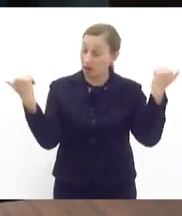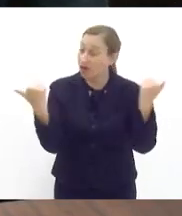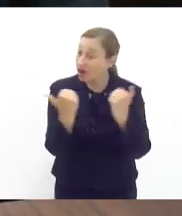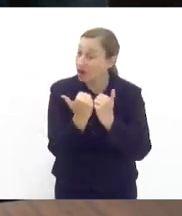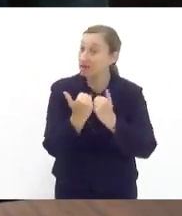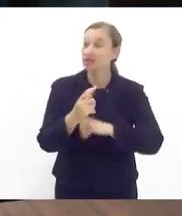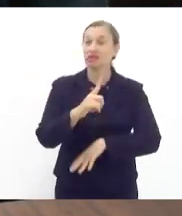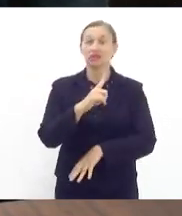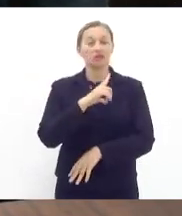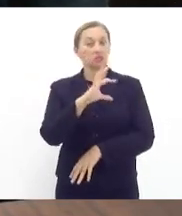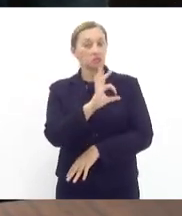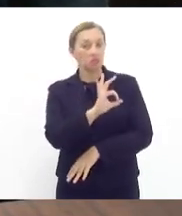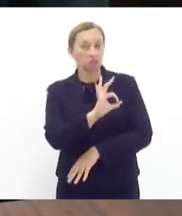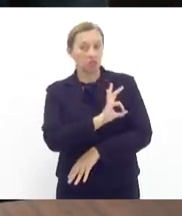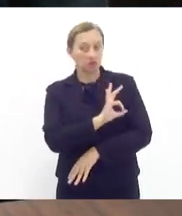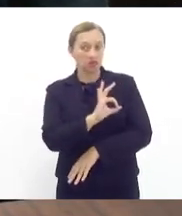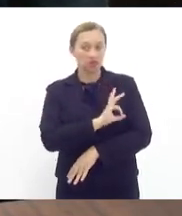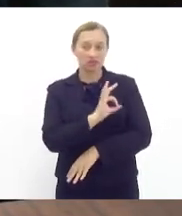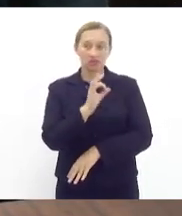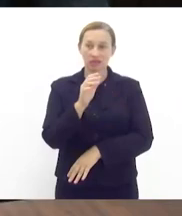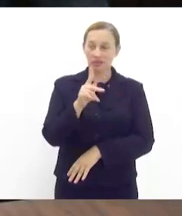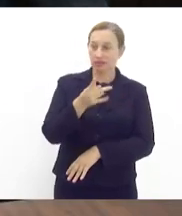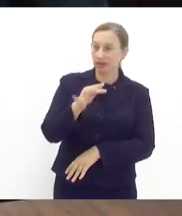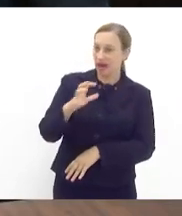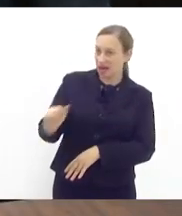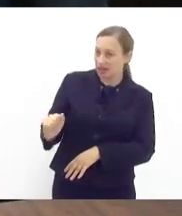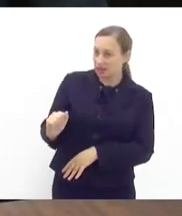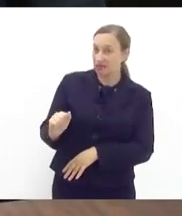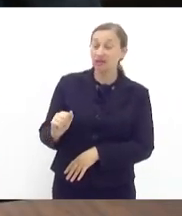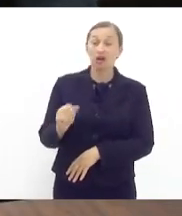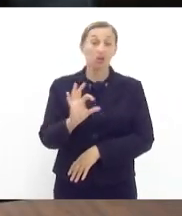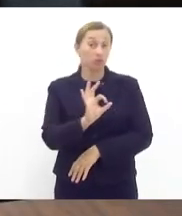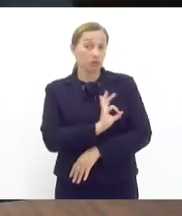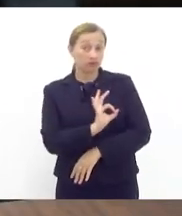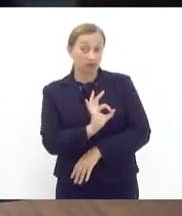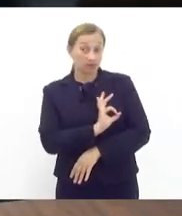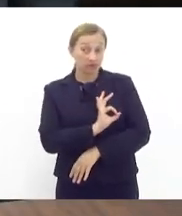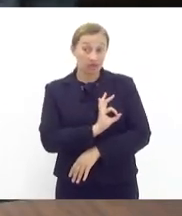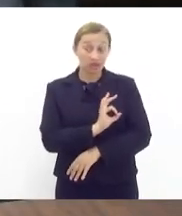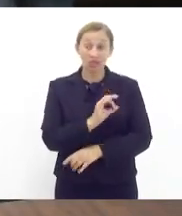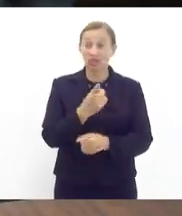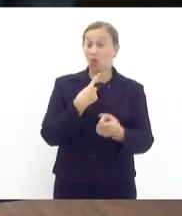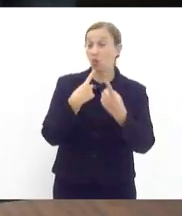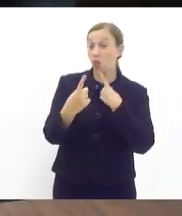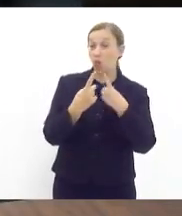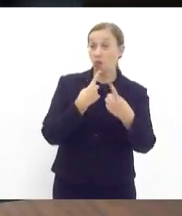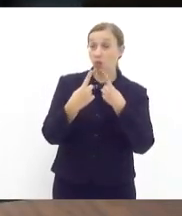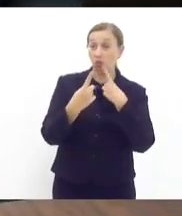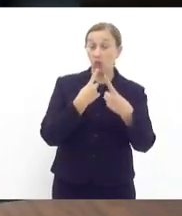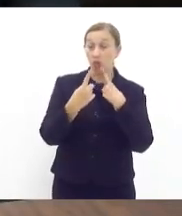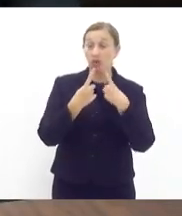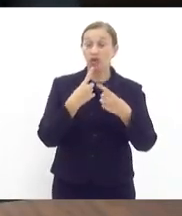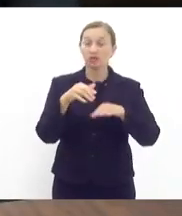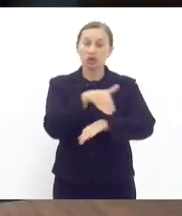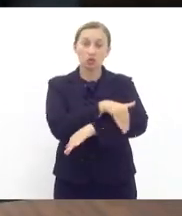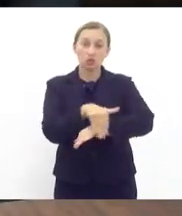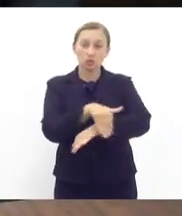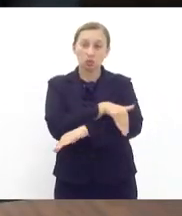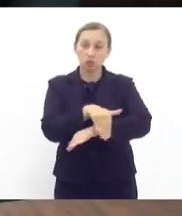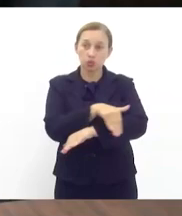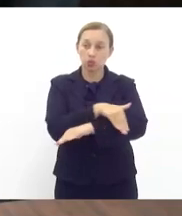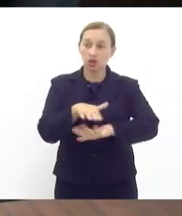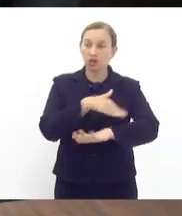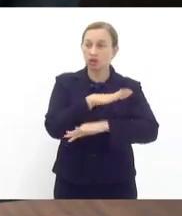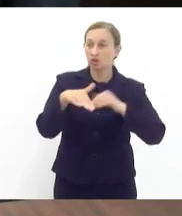queremos que tenha policiais nas praças nós queremos que tenha policiais nas rodovias nas ruas em